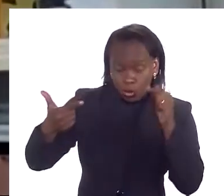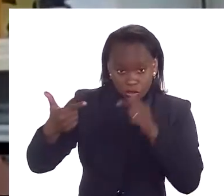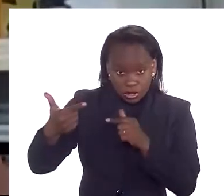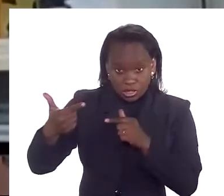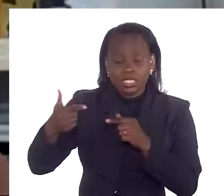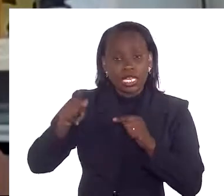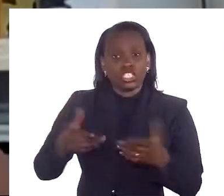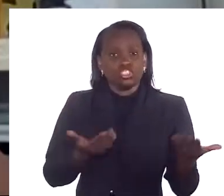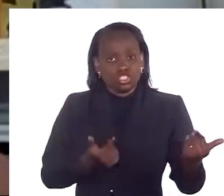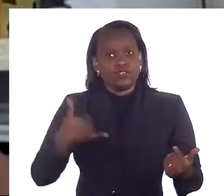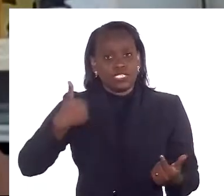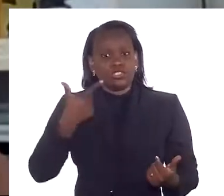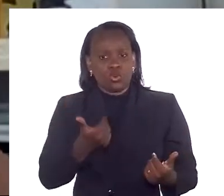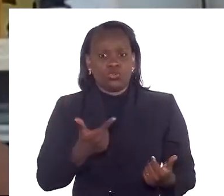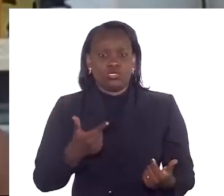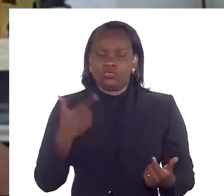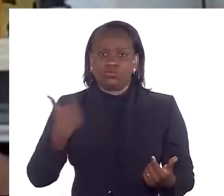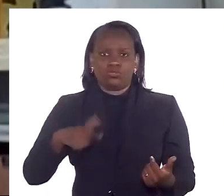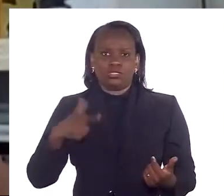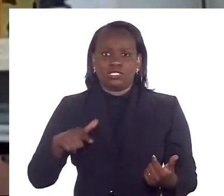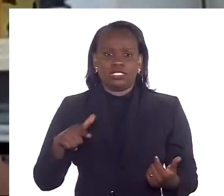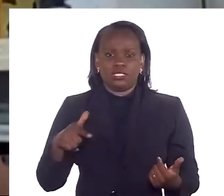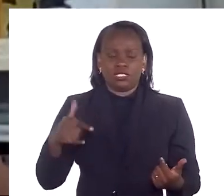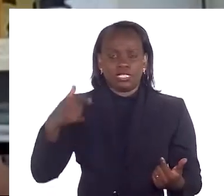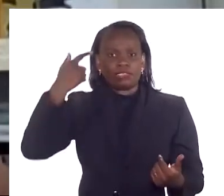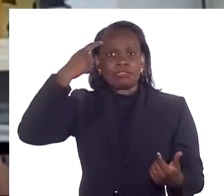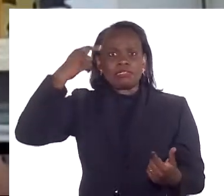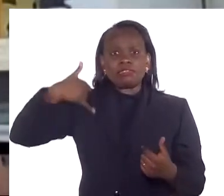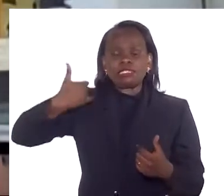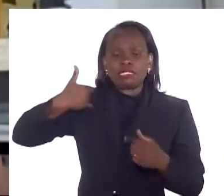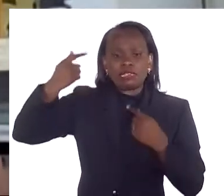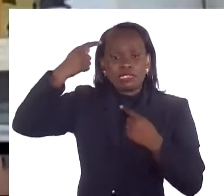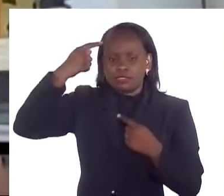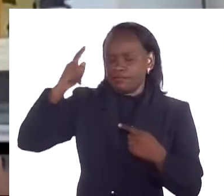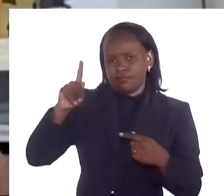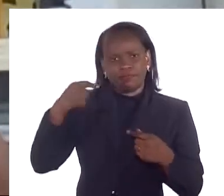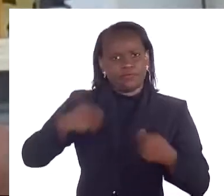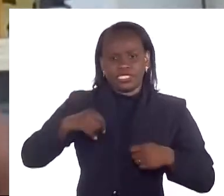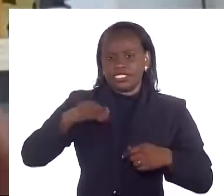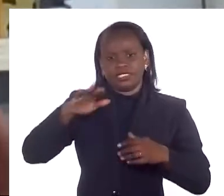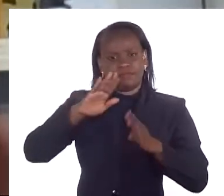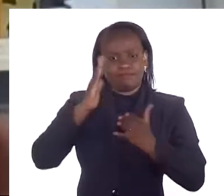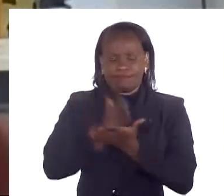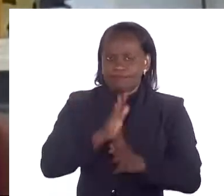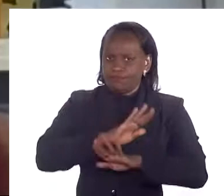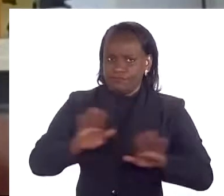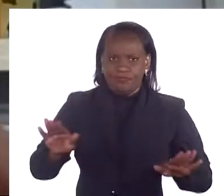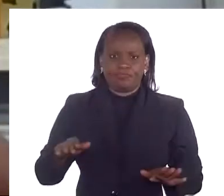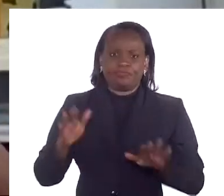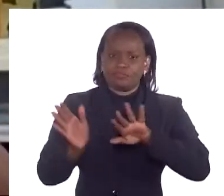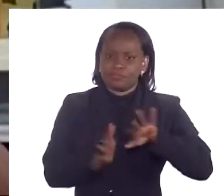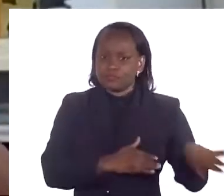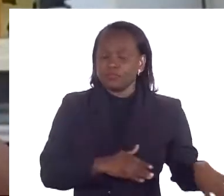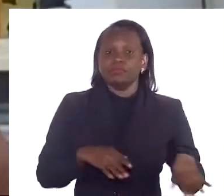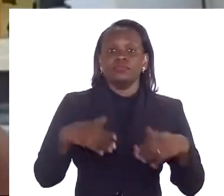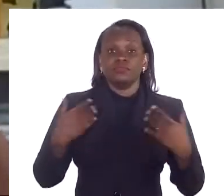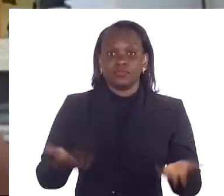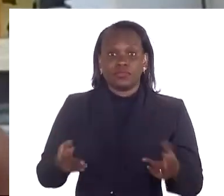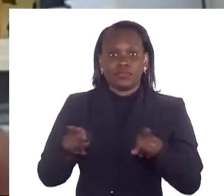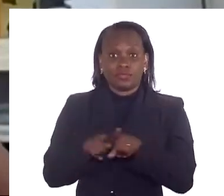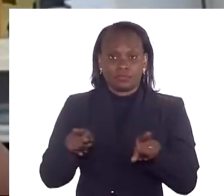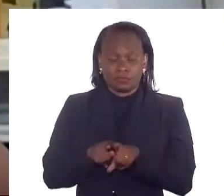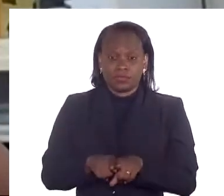12 anos, ele é um jovem de 12 anos, ele não tem a idade mental, né? Então, é um dos mitos que a gente tem que quebrar, que é sobre essas questões